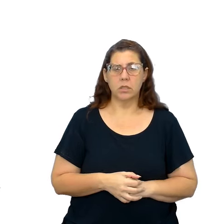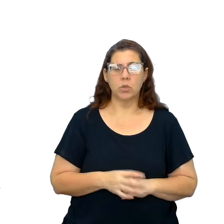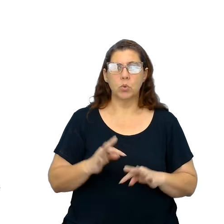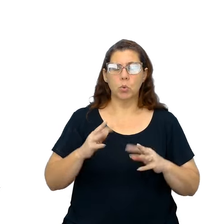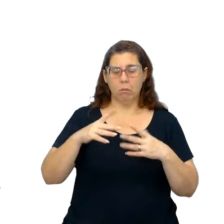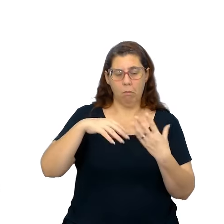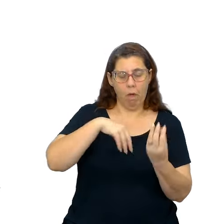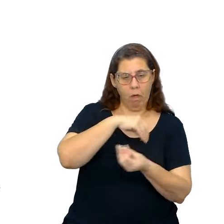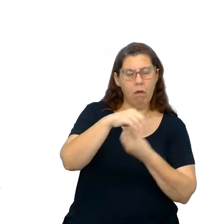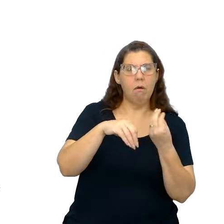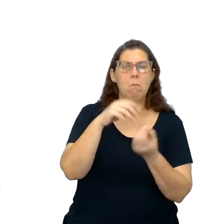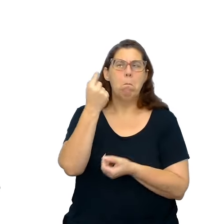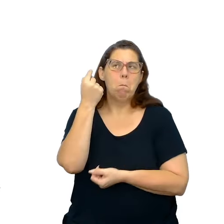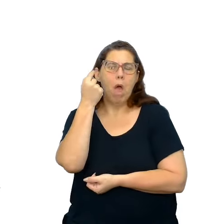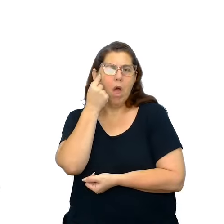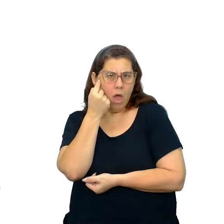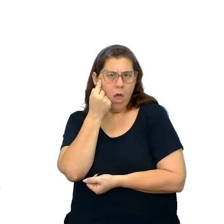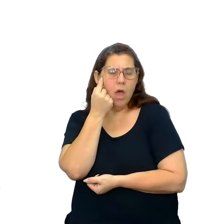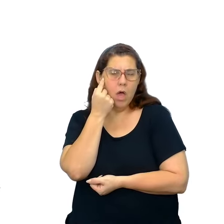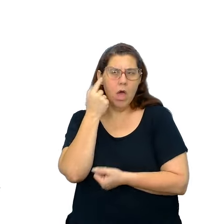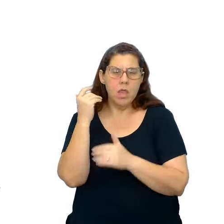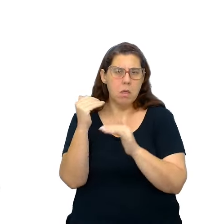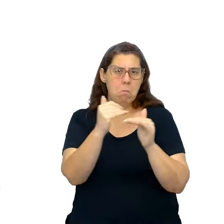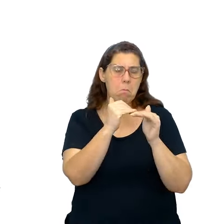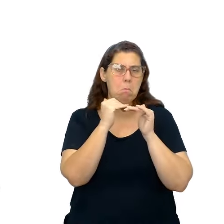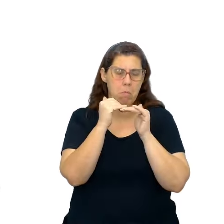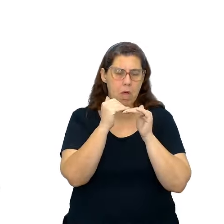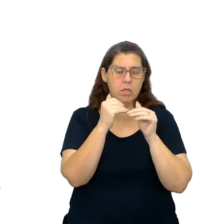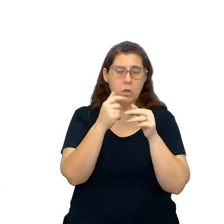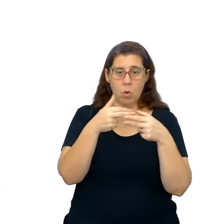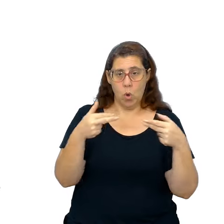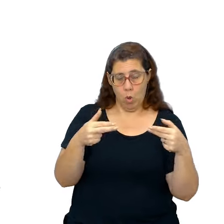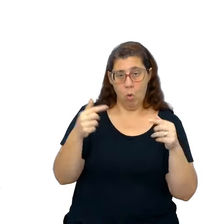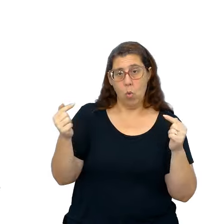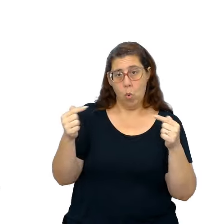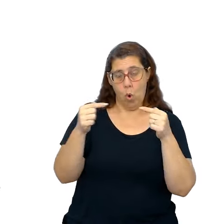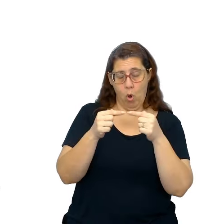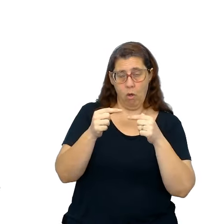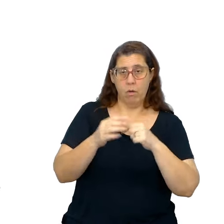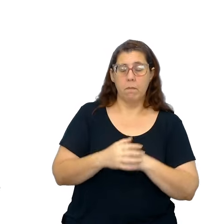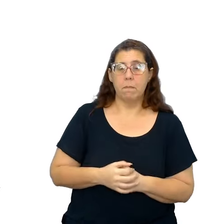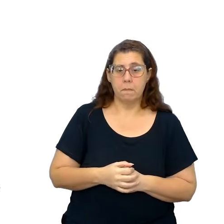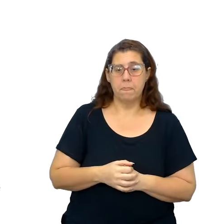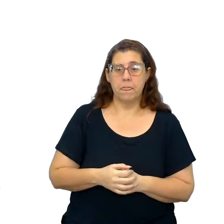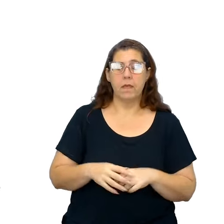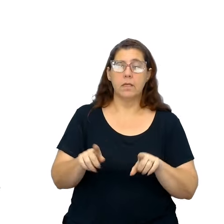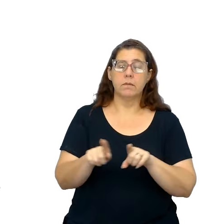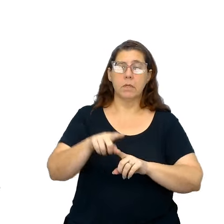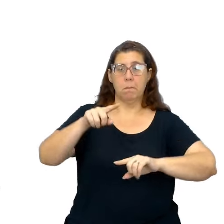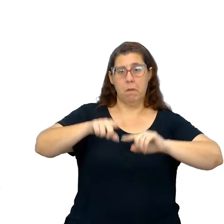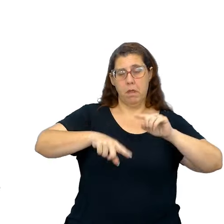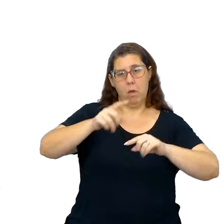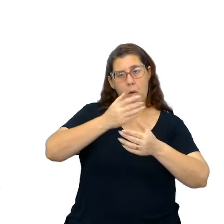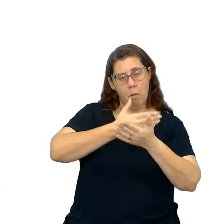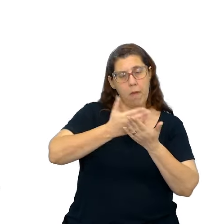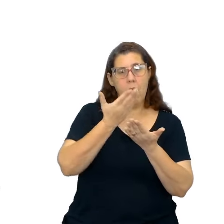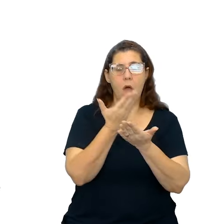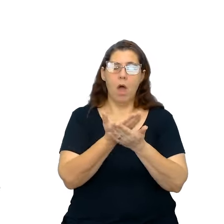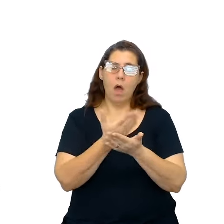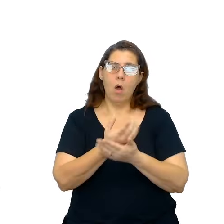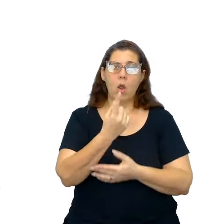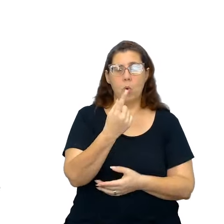generalizações, pensar em padrões, em coisas relacionadas a isso. E lá no material ele começa, né, nas aulas 1 e